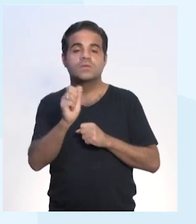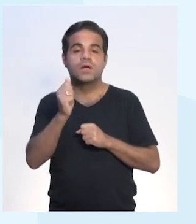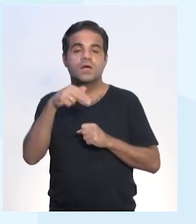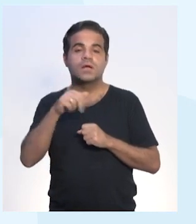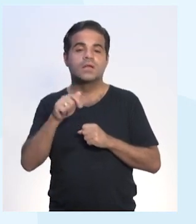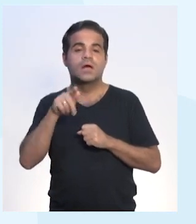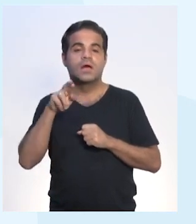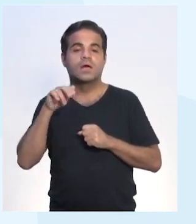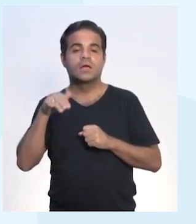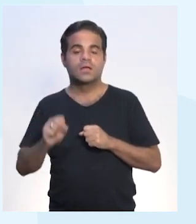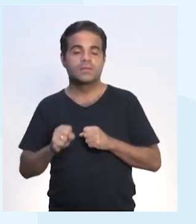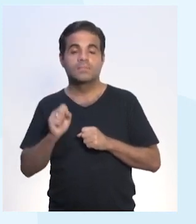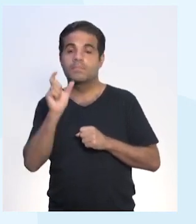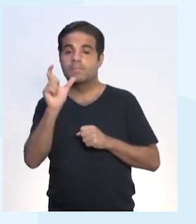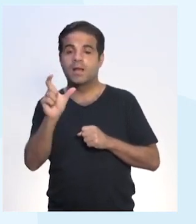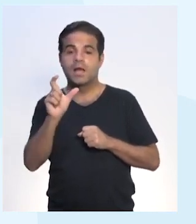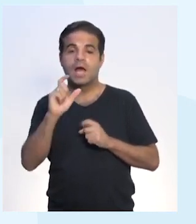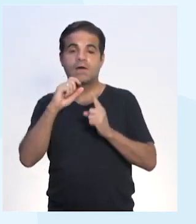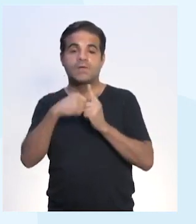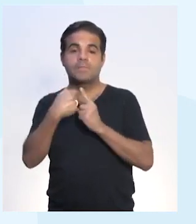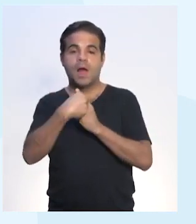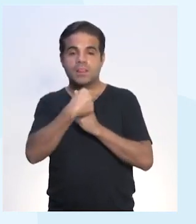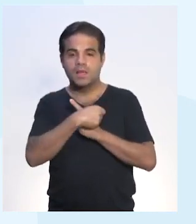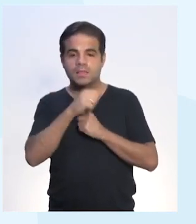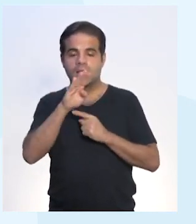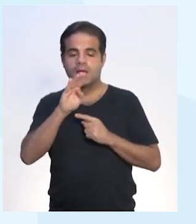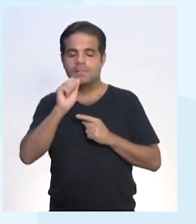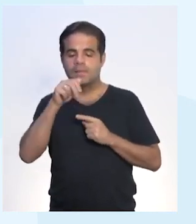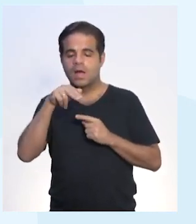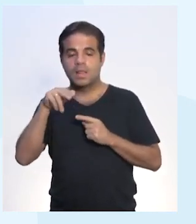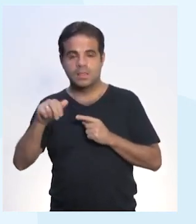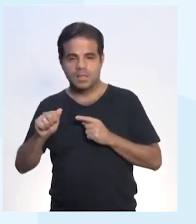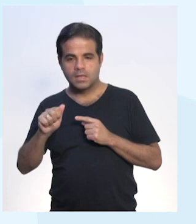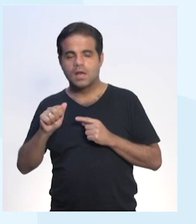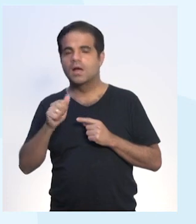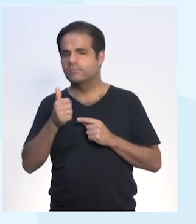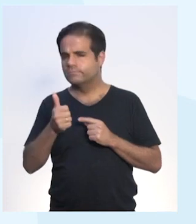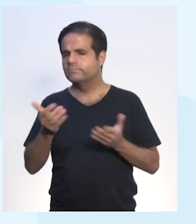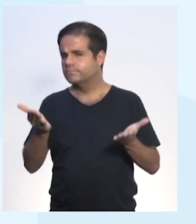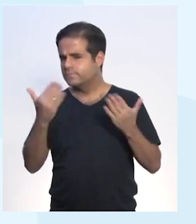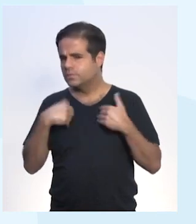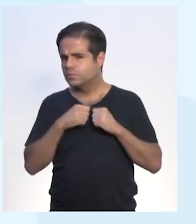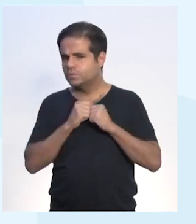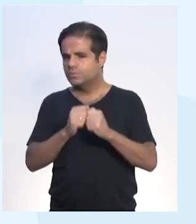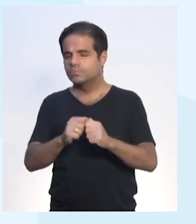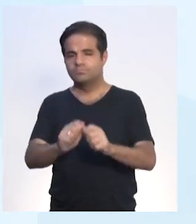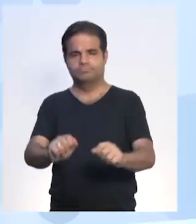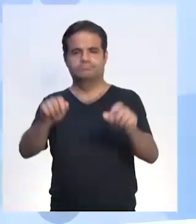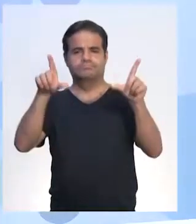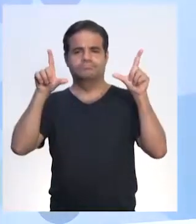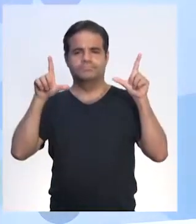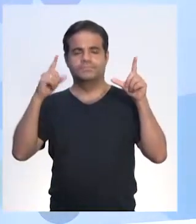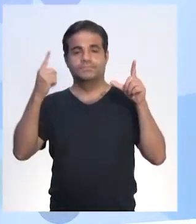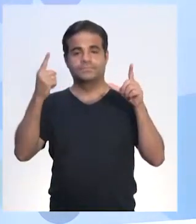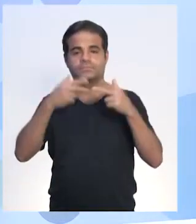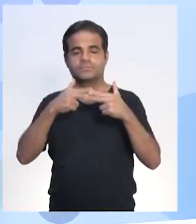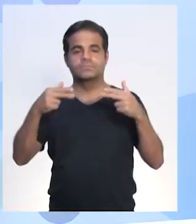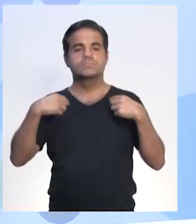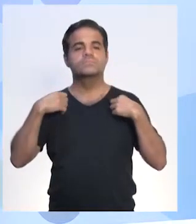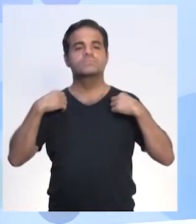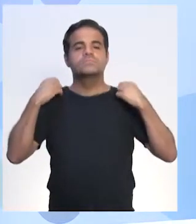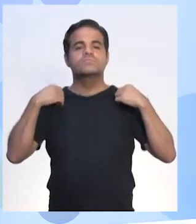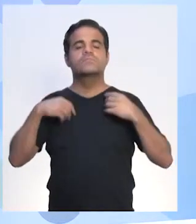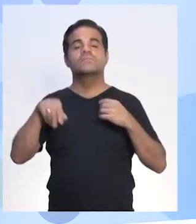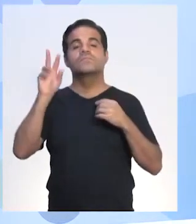da palavra banana. Ótimo. Então, vem comigo aqui para a tela. Primeira coisa, eu